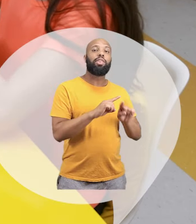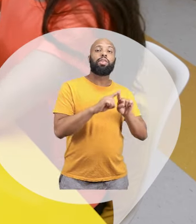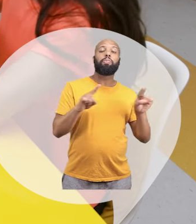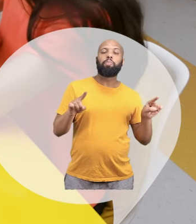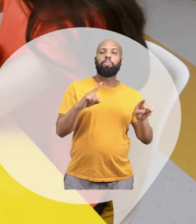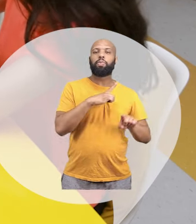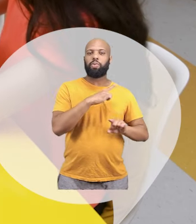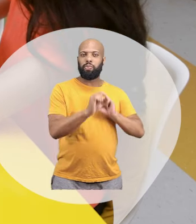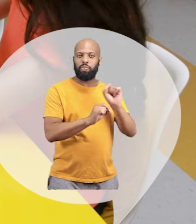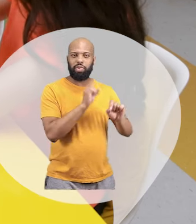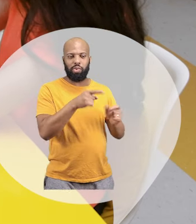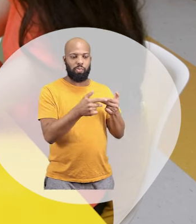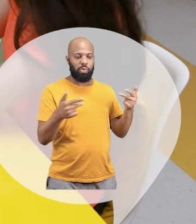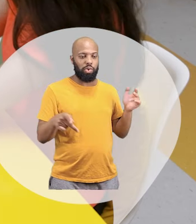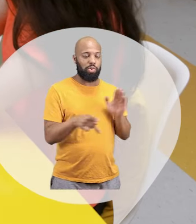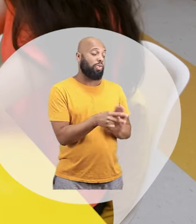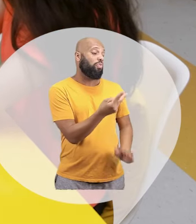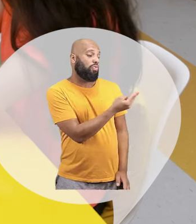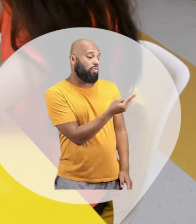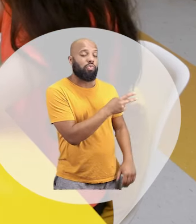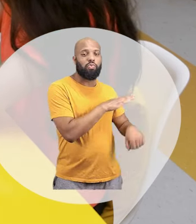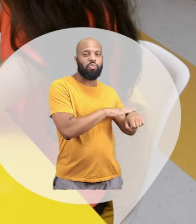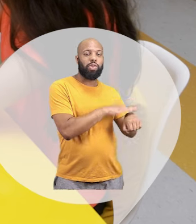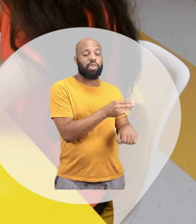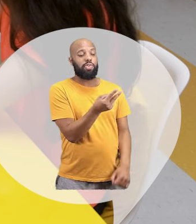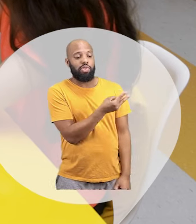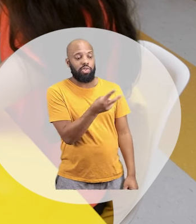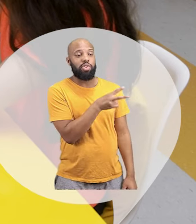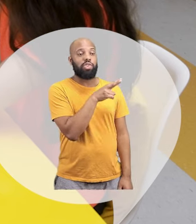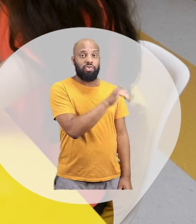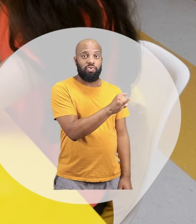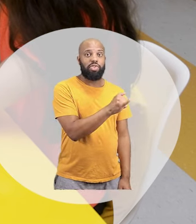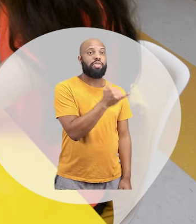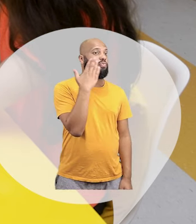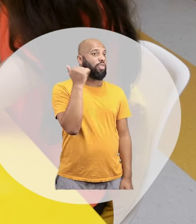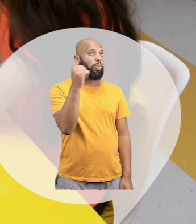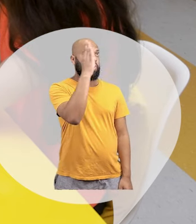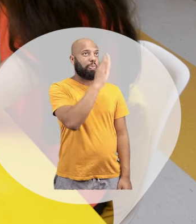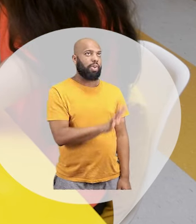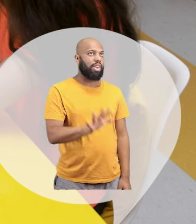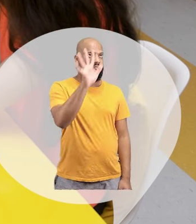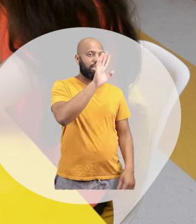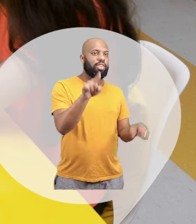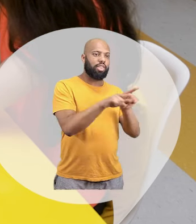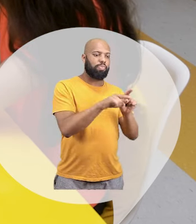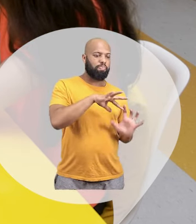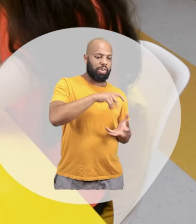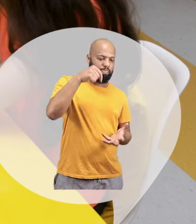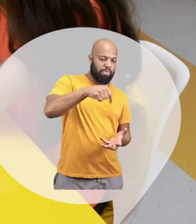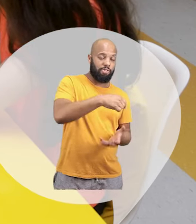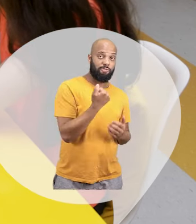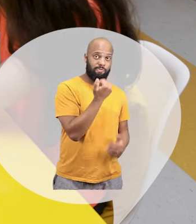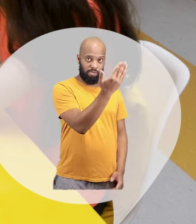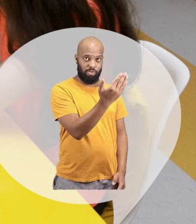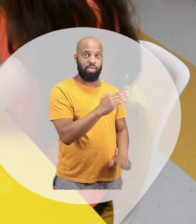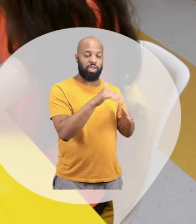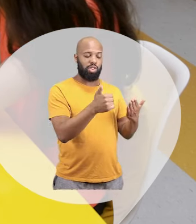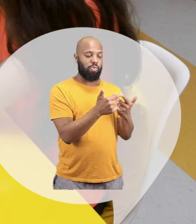viu mas isso aqui é um apelo para vocês dois quando vocês forem reconhecidos Nacional internacionalmente